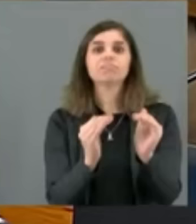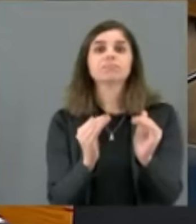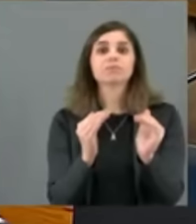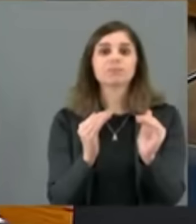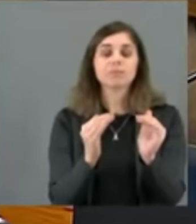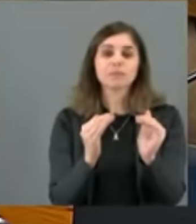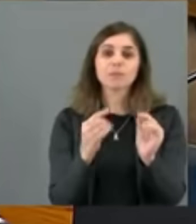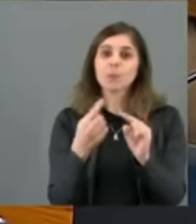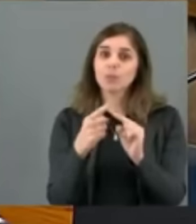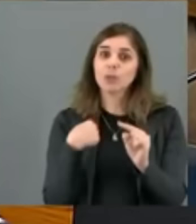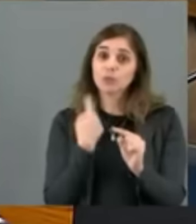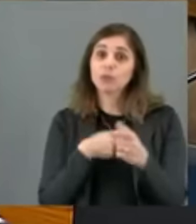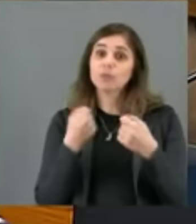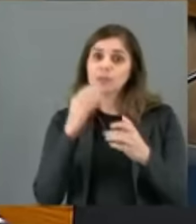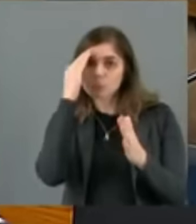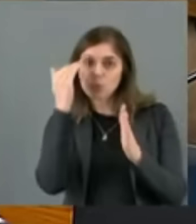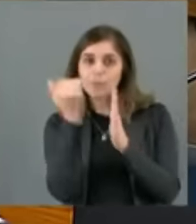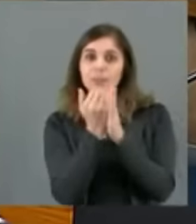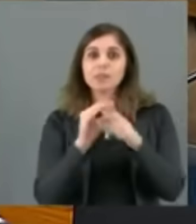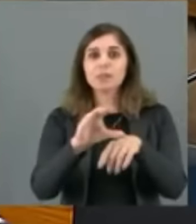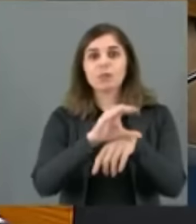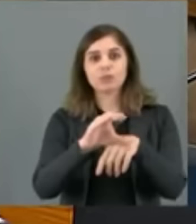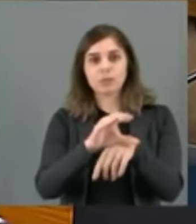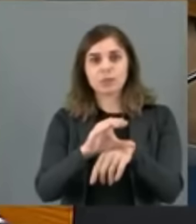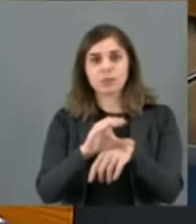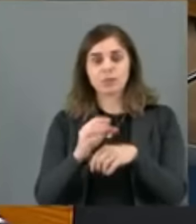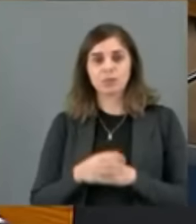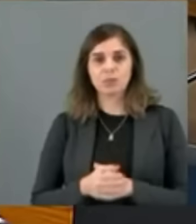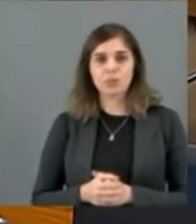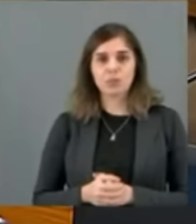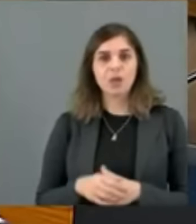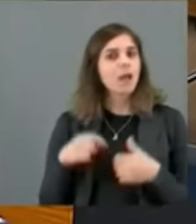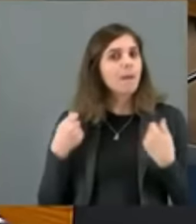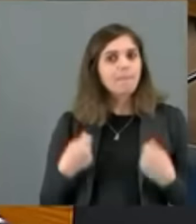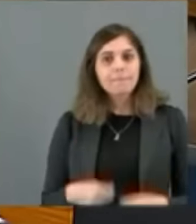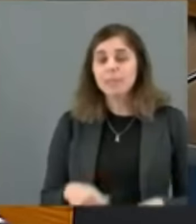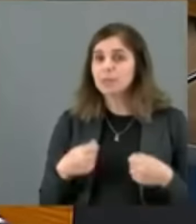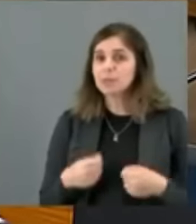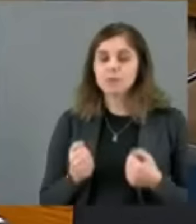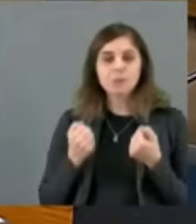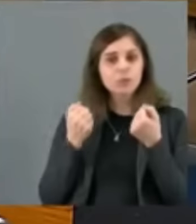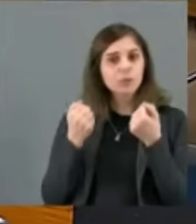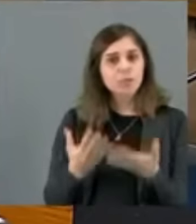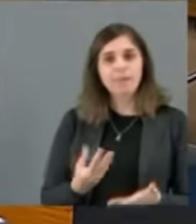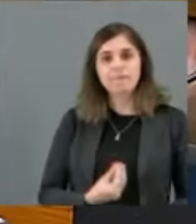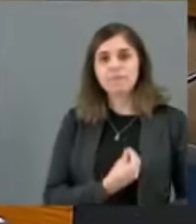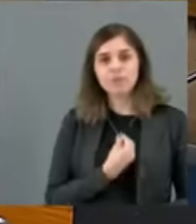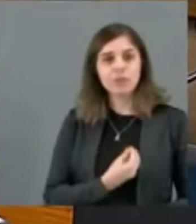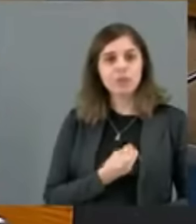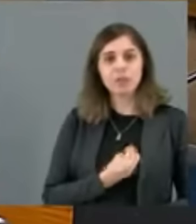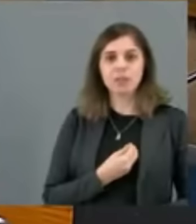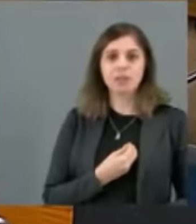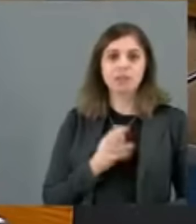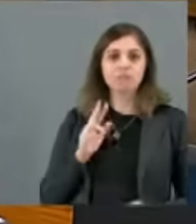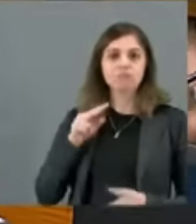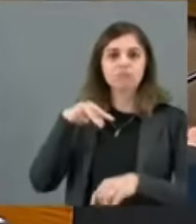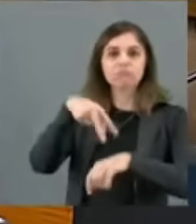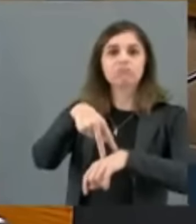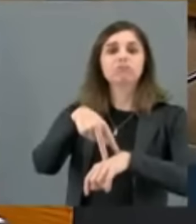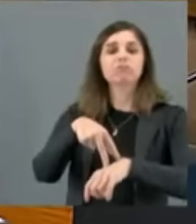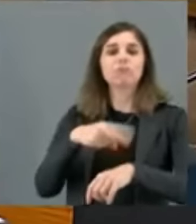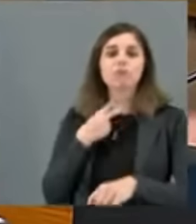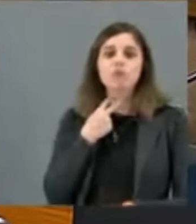à Constituição Federal. E nós temos que dar vida, vez e voz a essa garantia, que está lá nos direitos